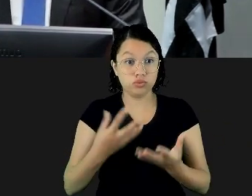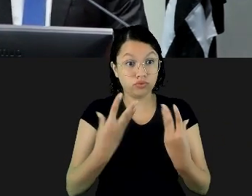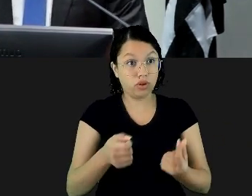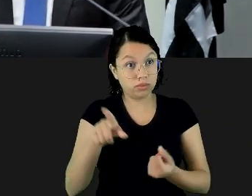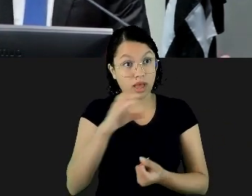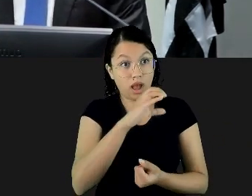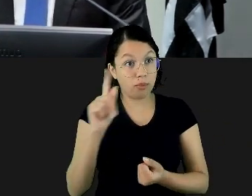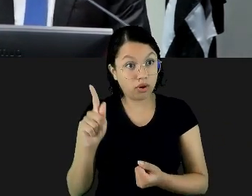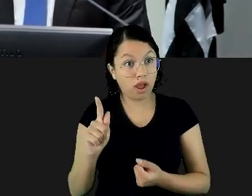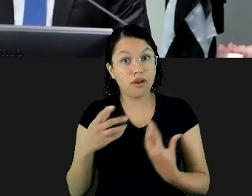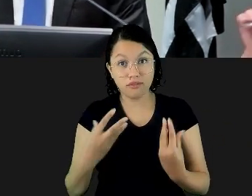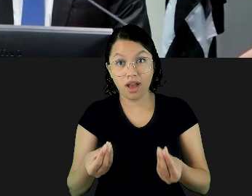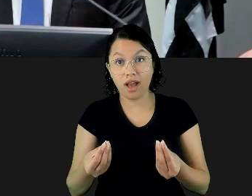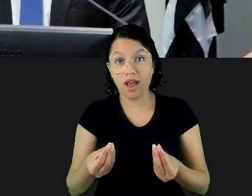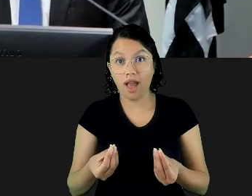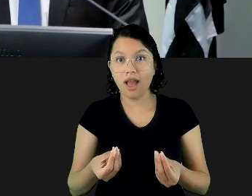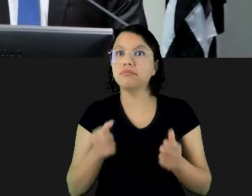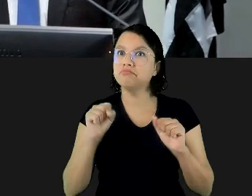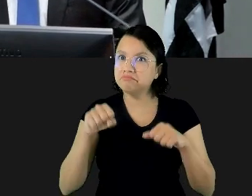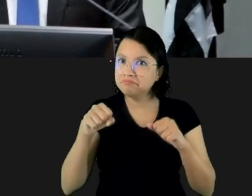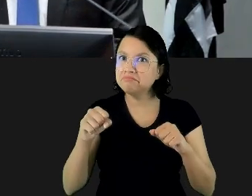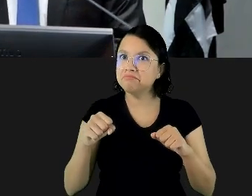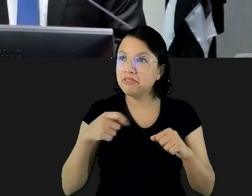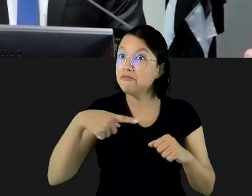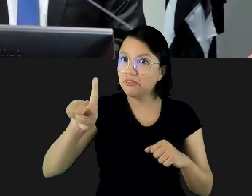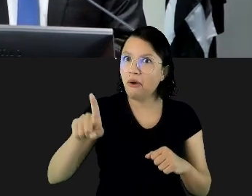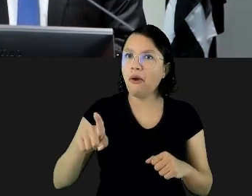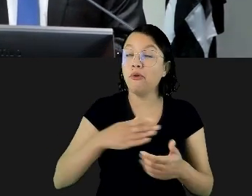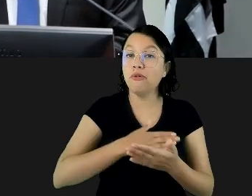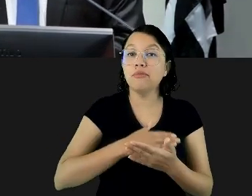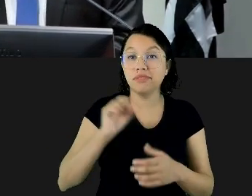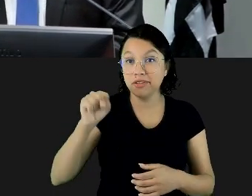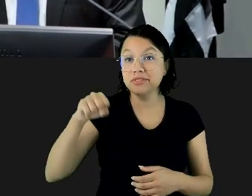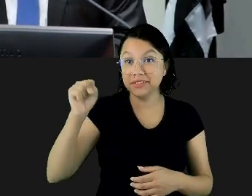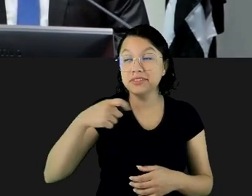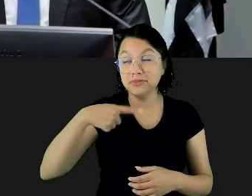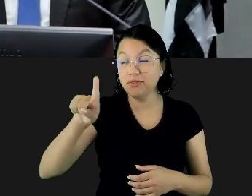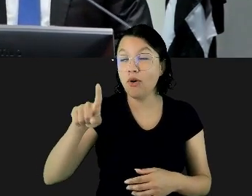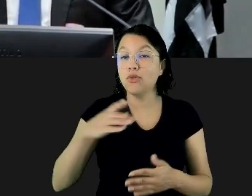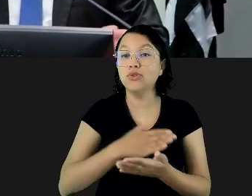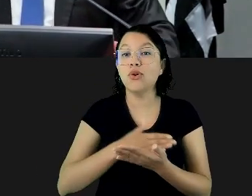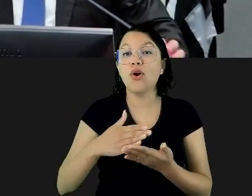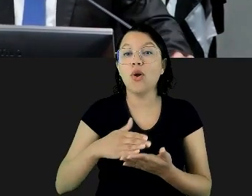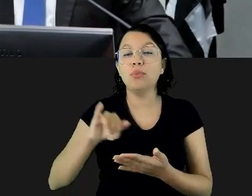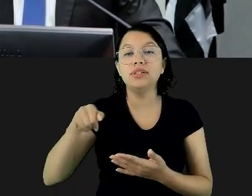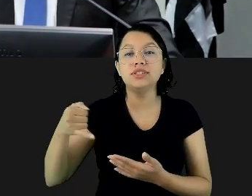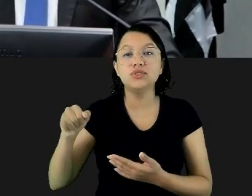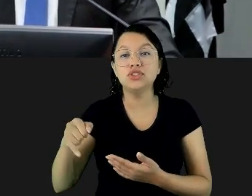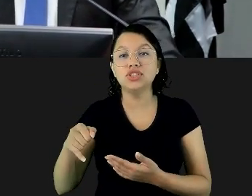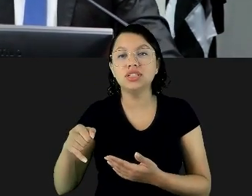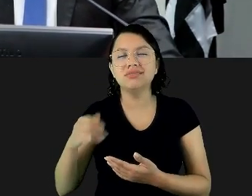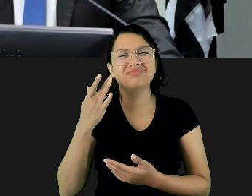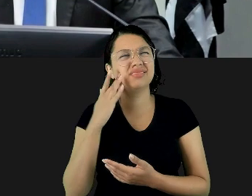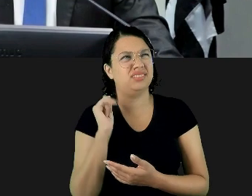toparam e foram, no início de janeiro. Não lembro se foi janeiro ou fevereiro.